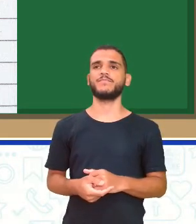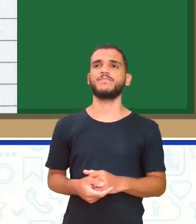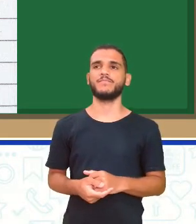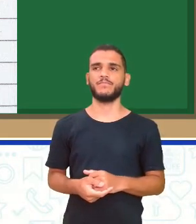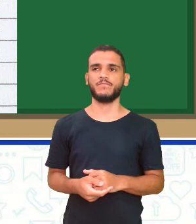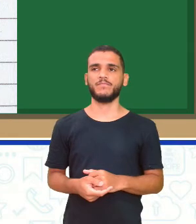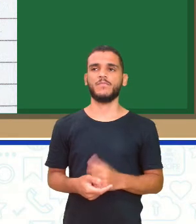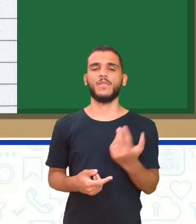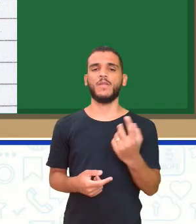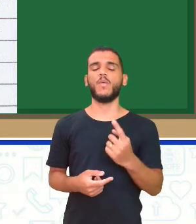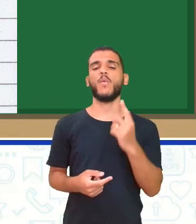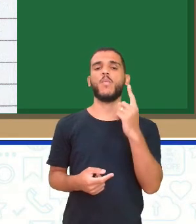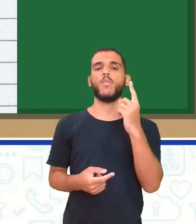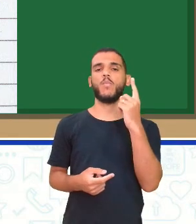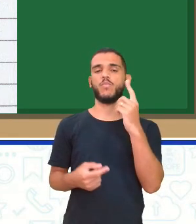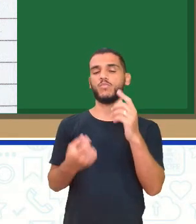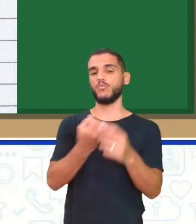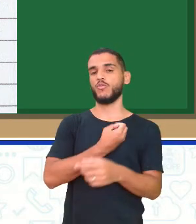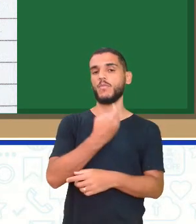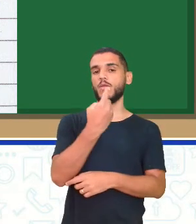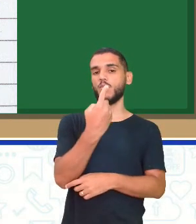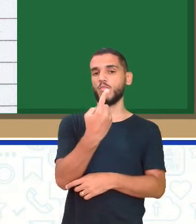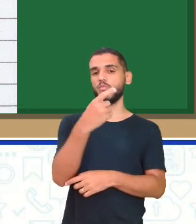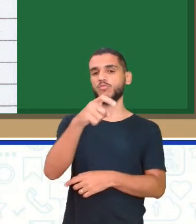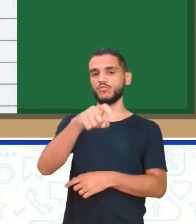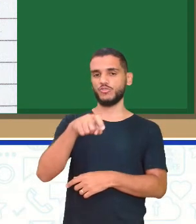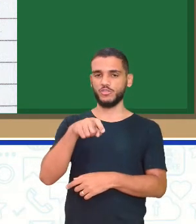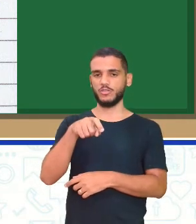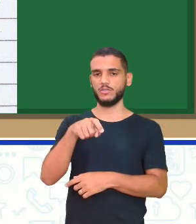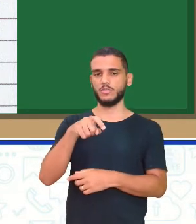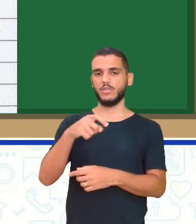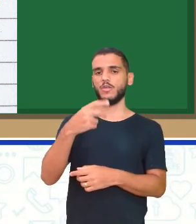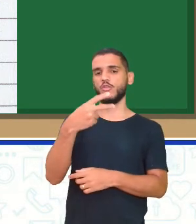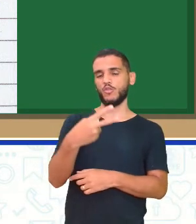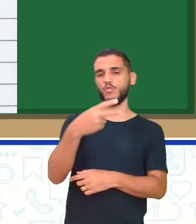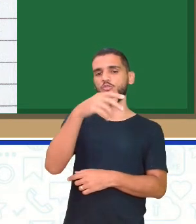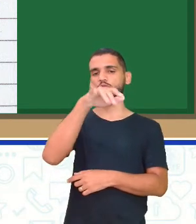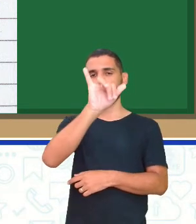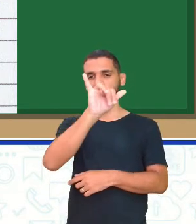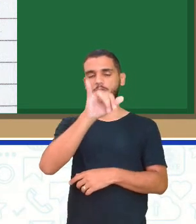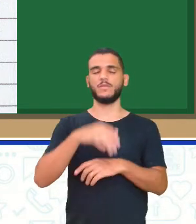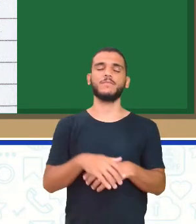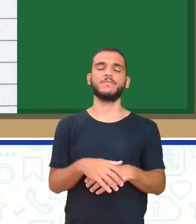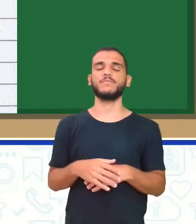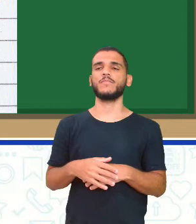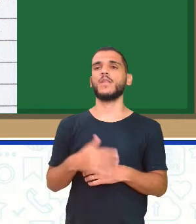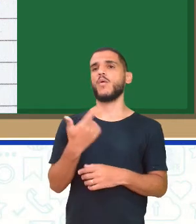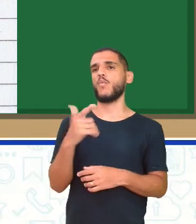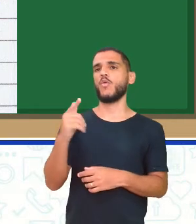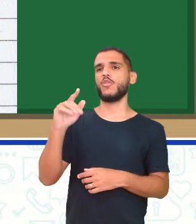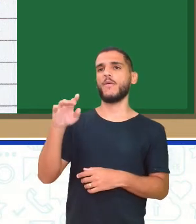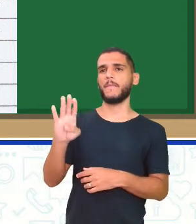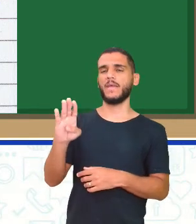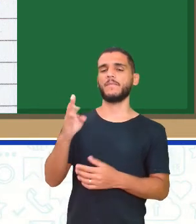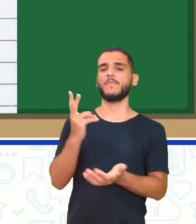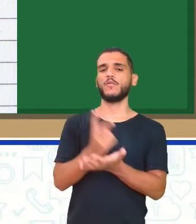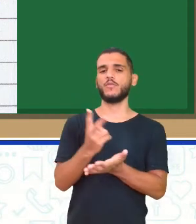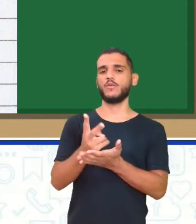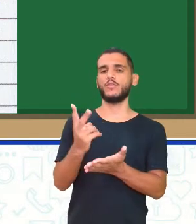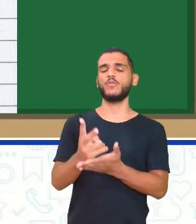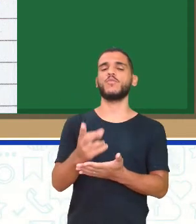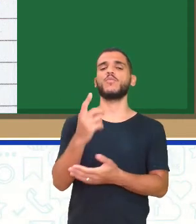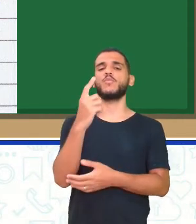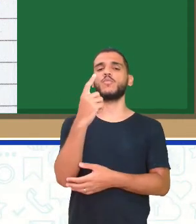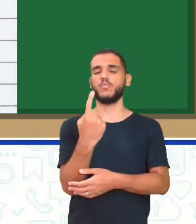no Y. Então, eu marco ali meu ponto A. E o B? Olha, o B eu continuo